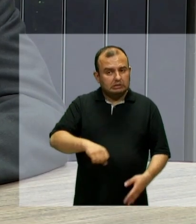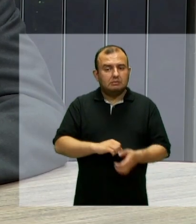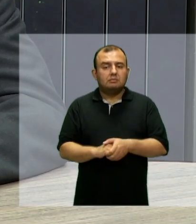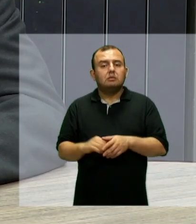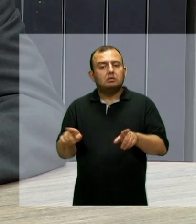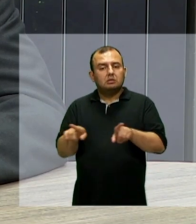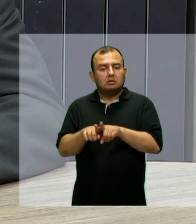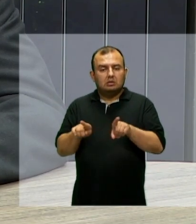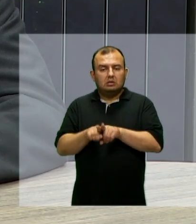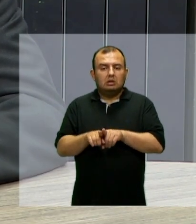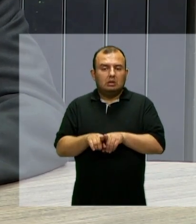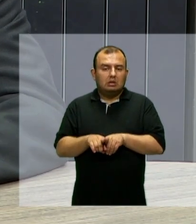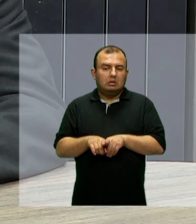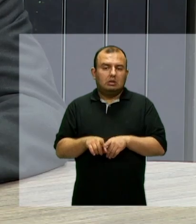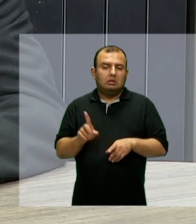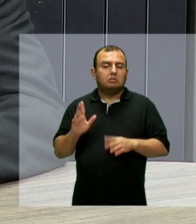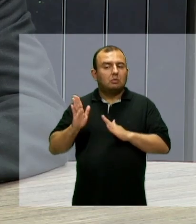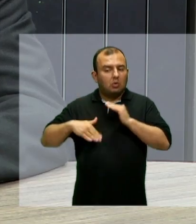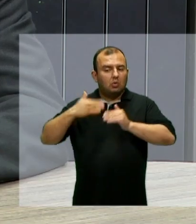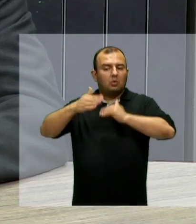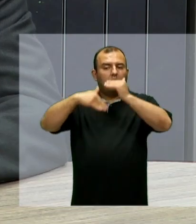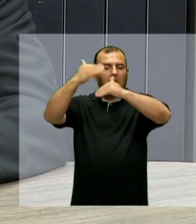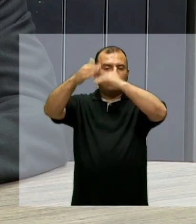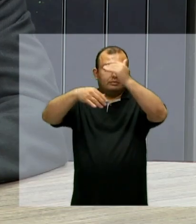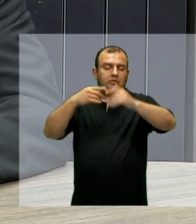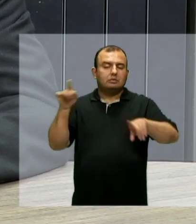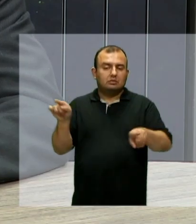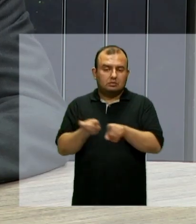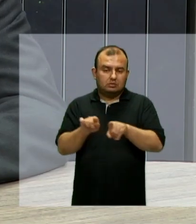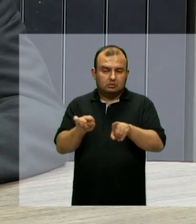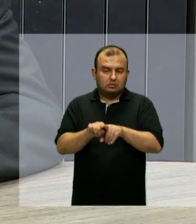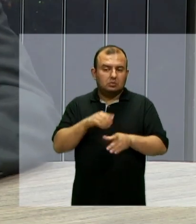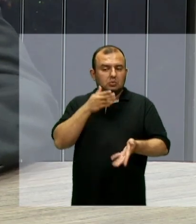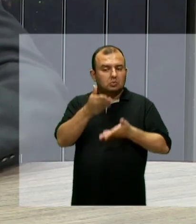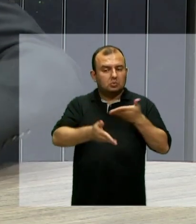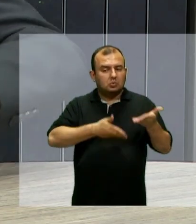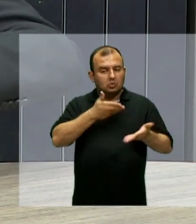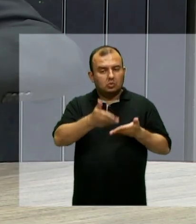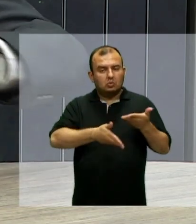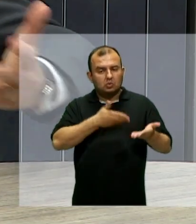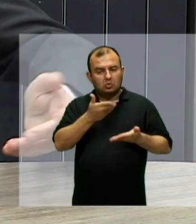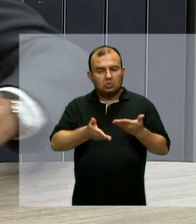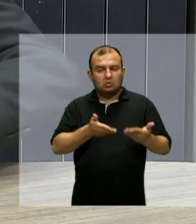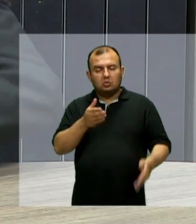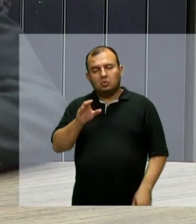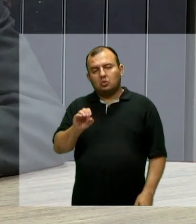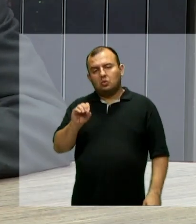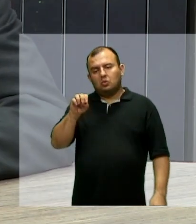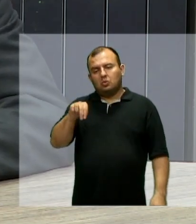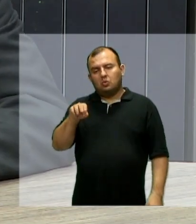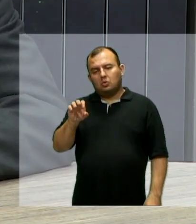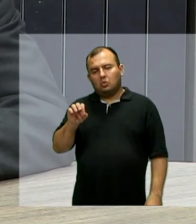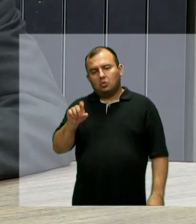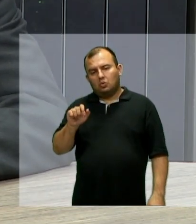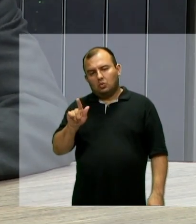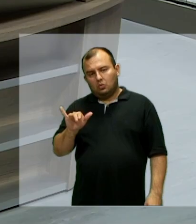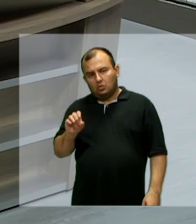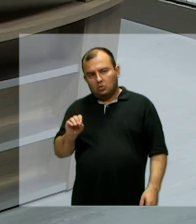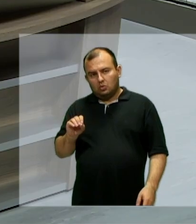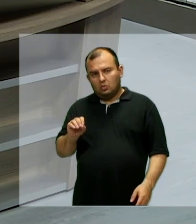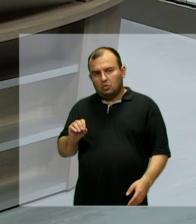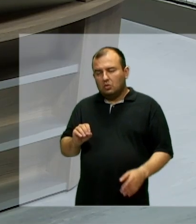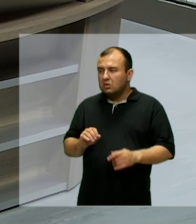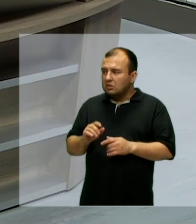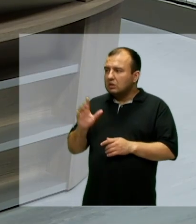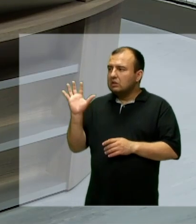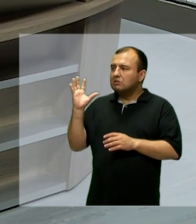mas que talvez seja assim, o grande avanço do tratamento oncológico. Está muito distante da realidade da